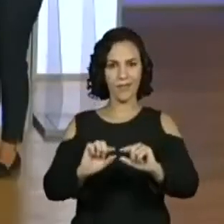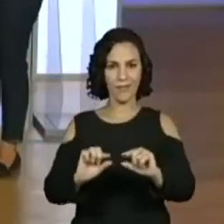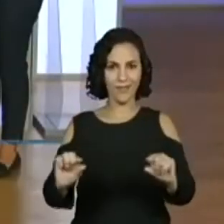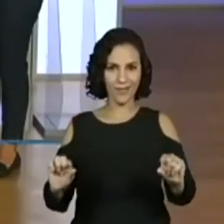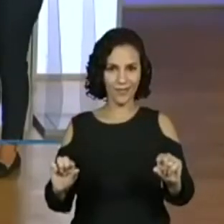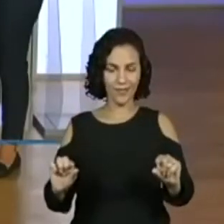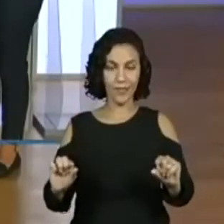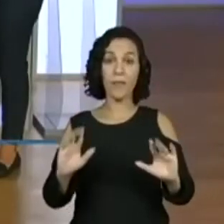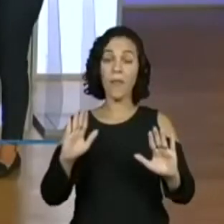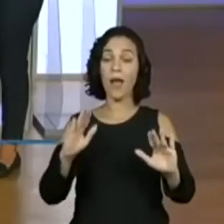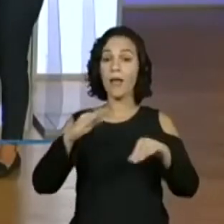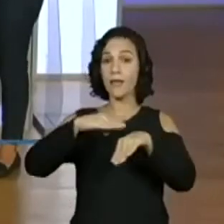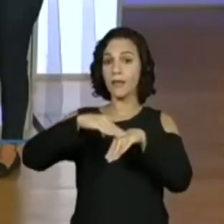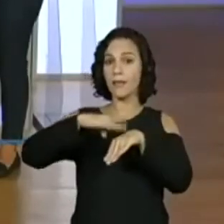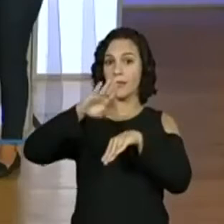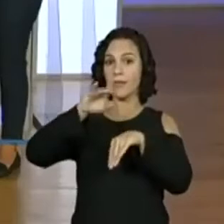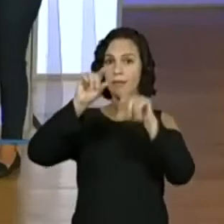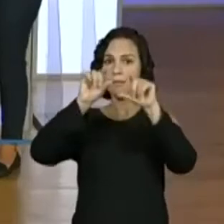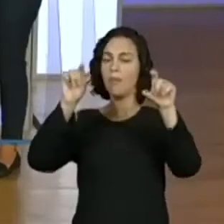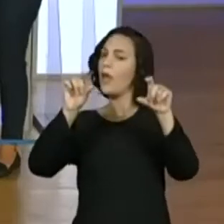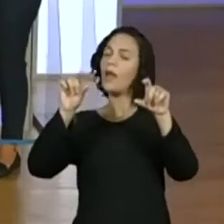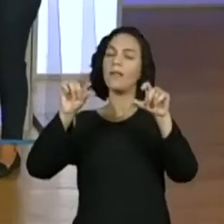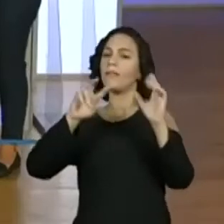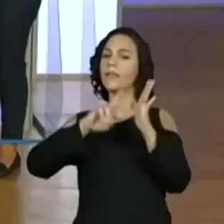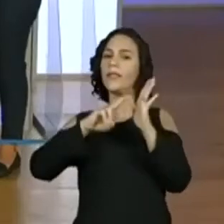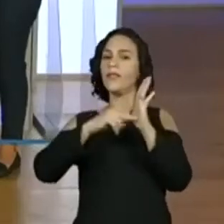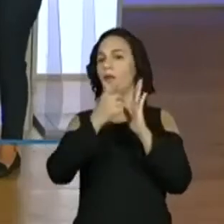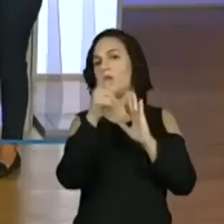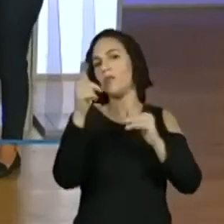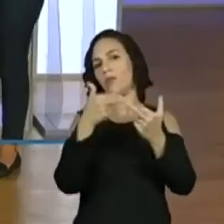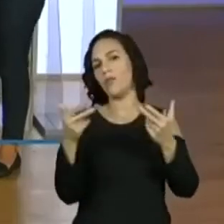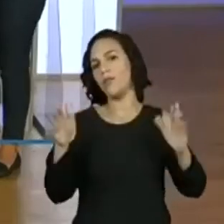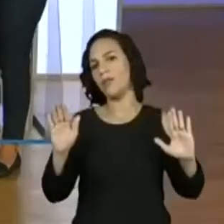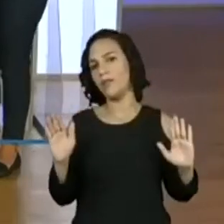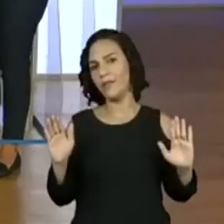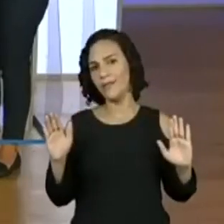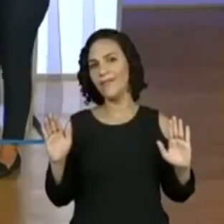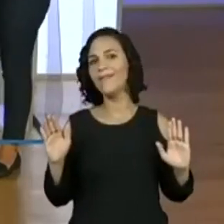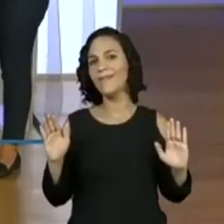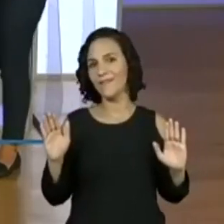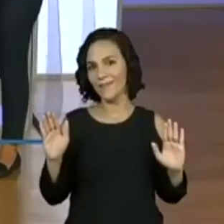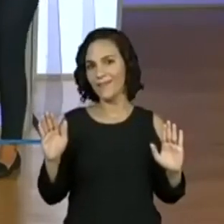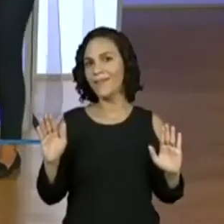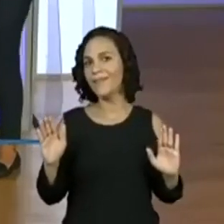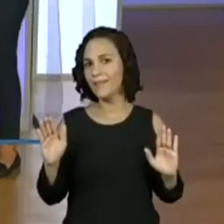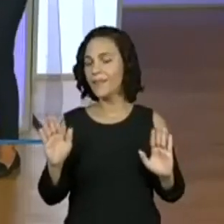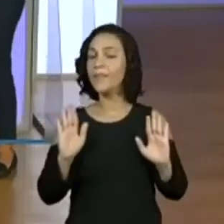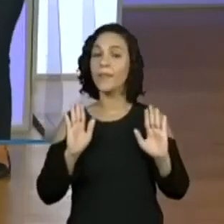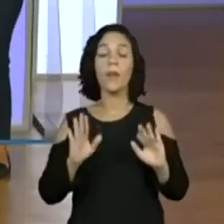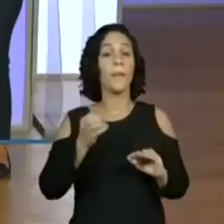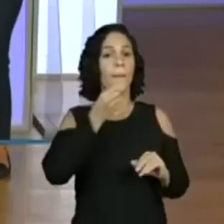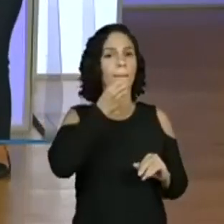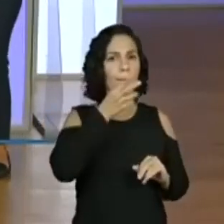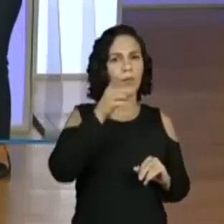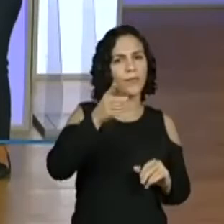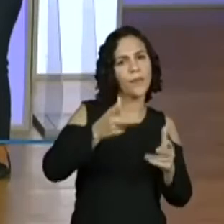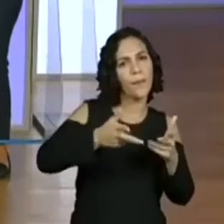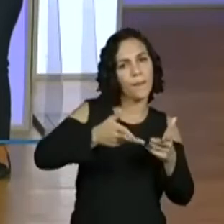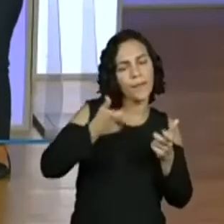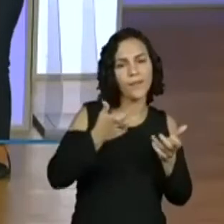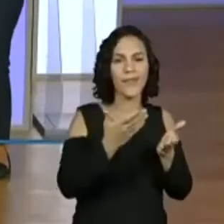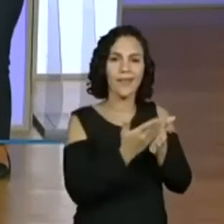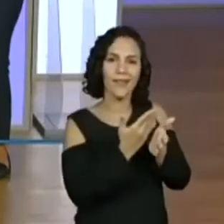garantir em cima, porque em garantir em cima eu estou mudando o sentido, não é legenda, tá? E sempre é bacana mesmo, vocês vão perceber na maioria dos